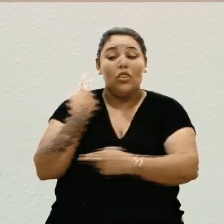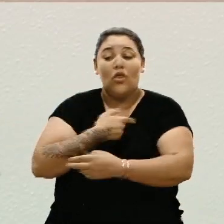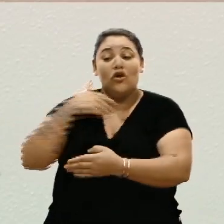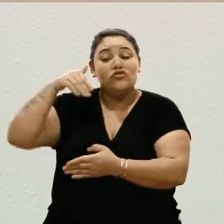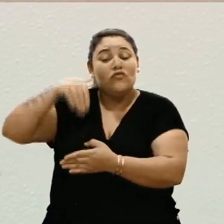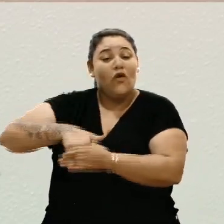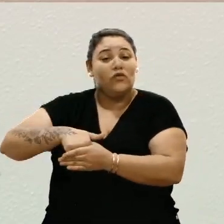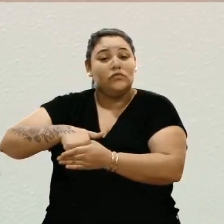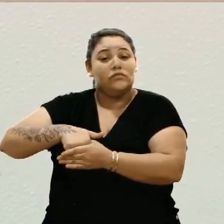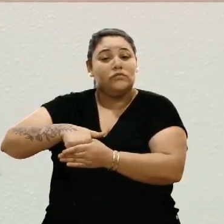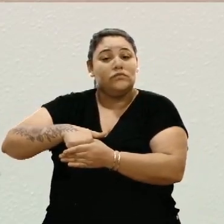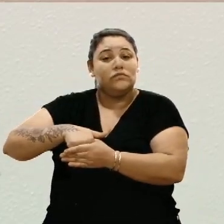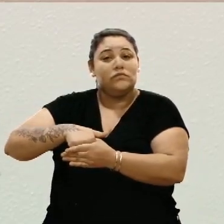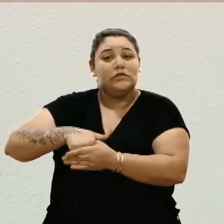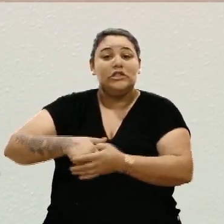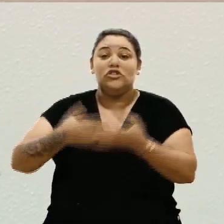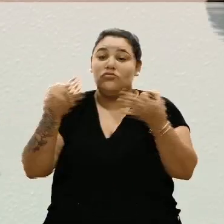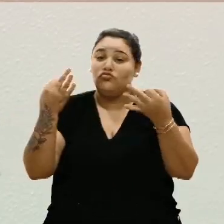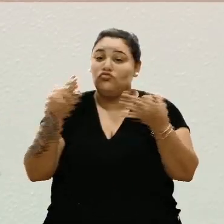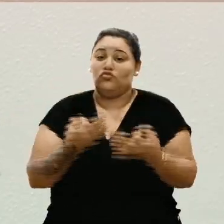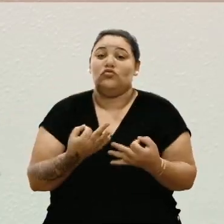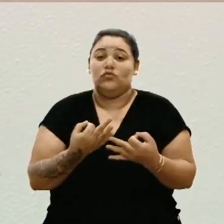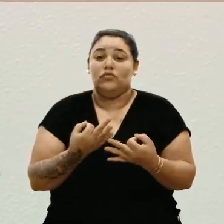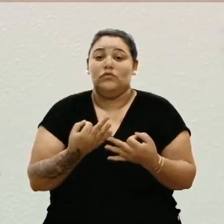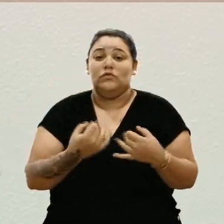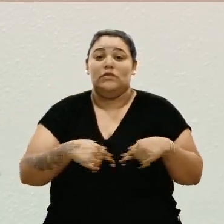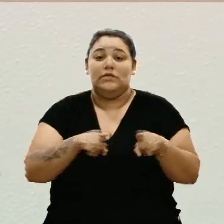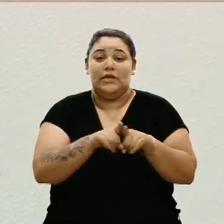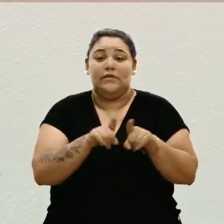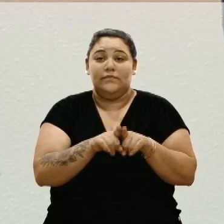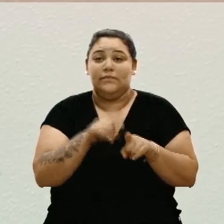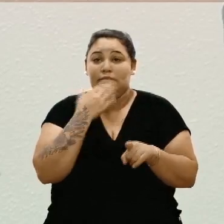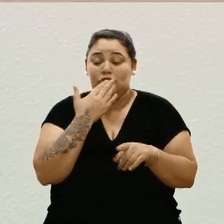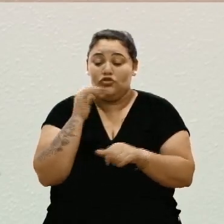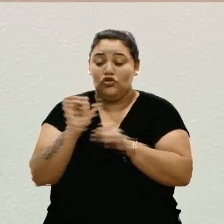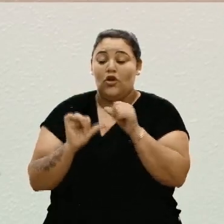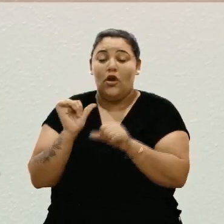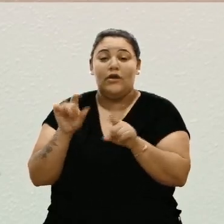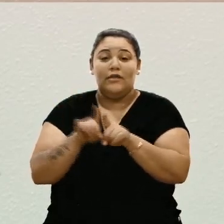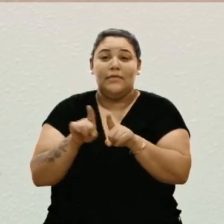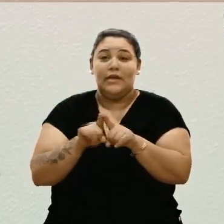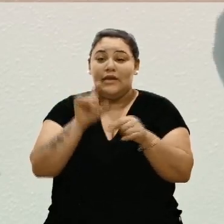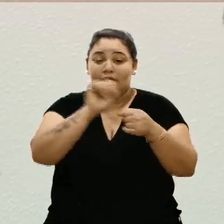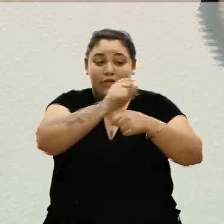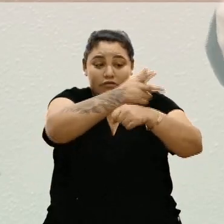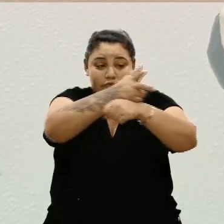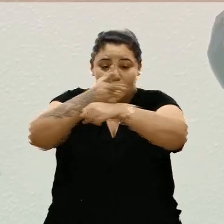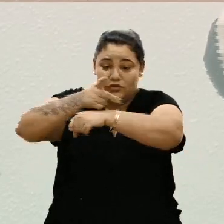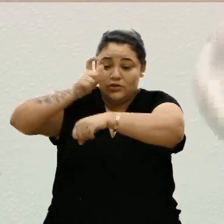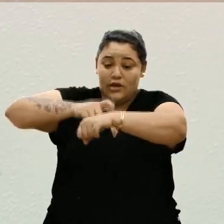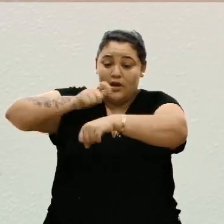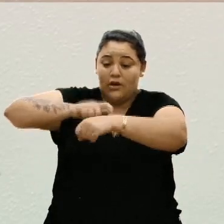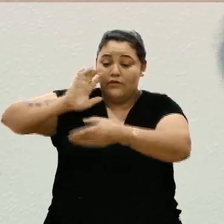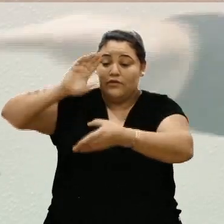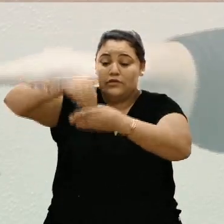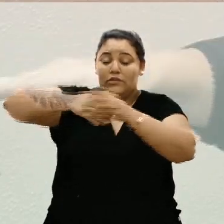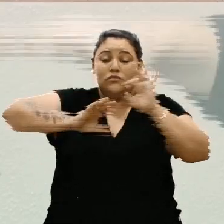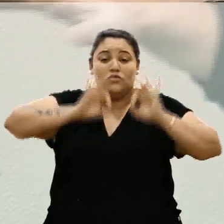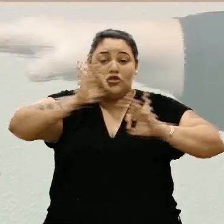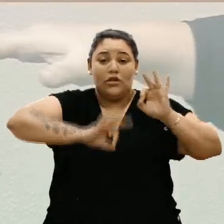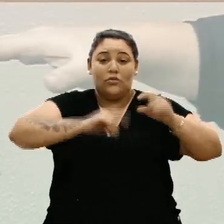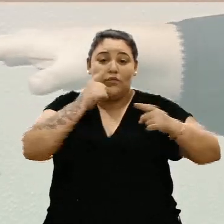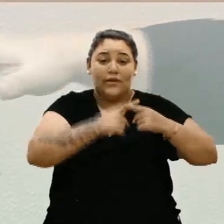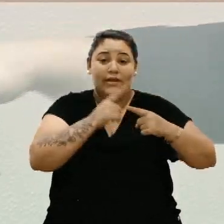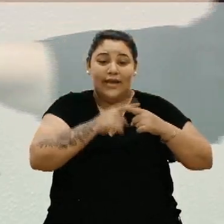como pode, que seja justo e diga que isso aí era um pedido de vistas, mas que façam vídeo da hora da votação do projeto. Porque ninguém é contra